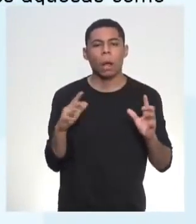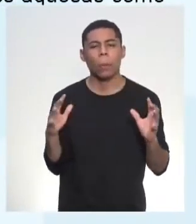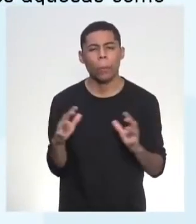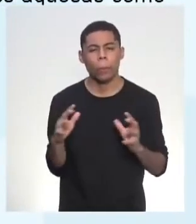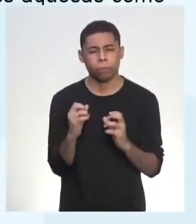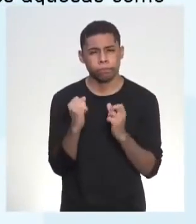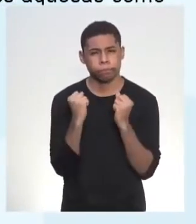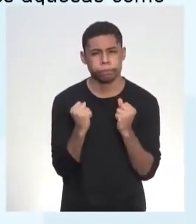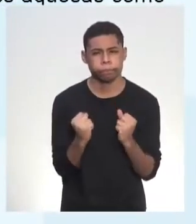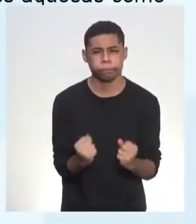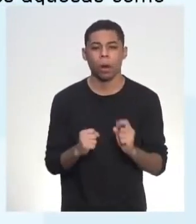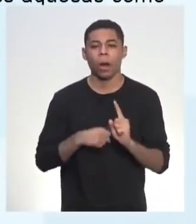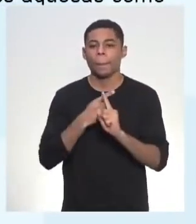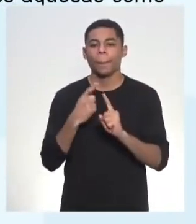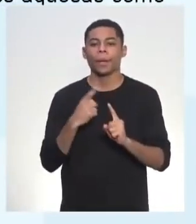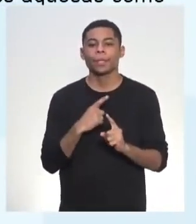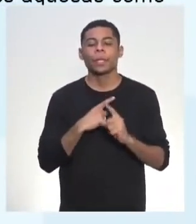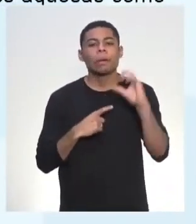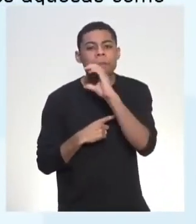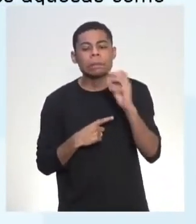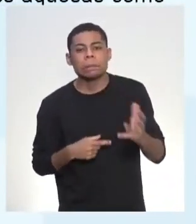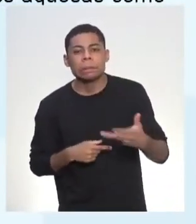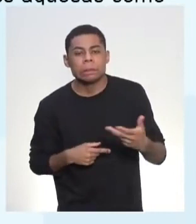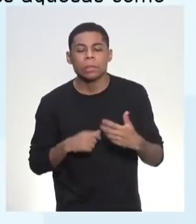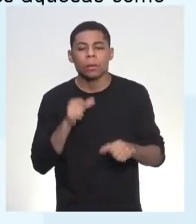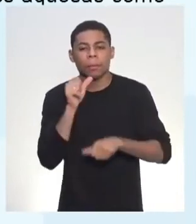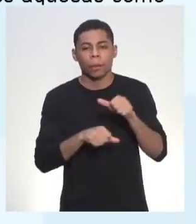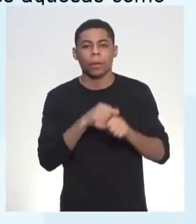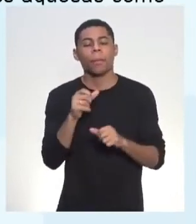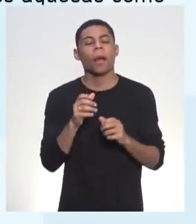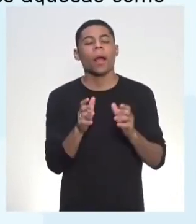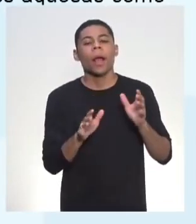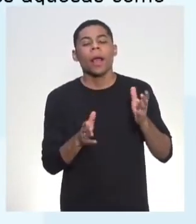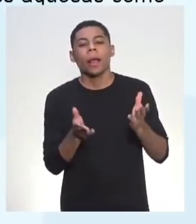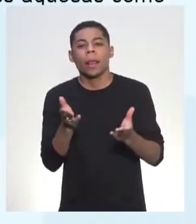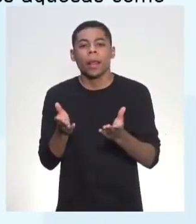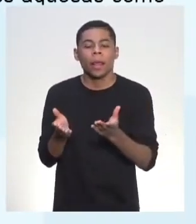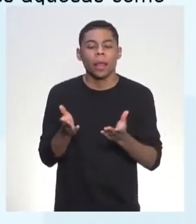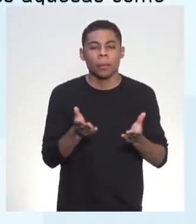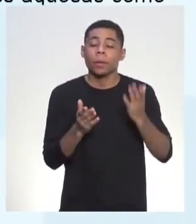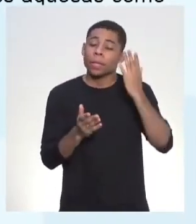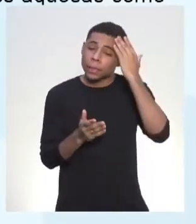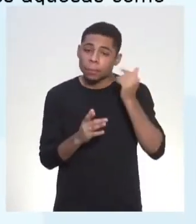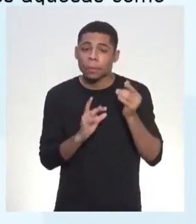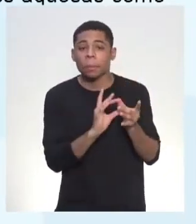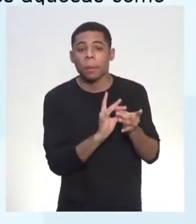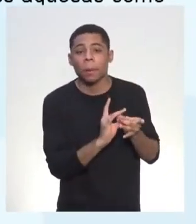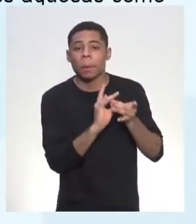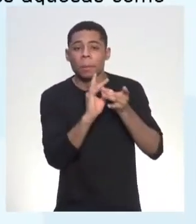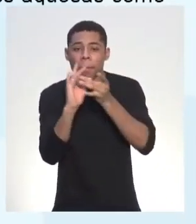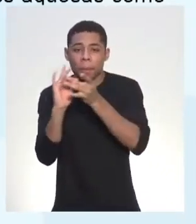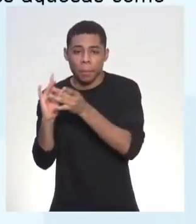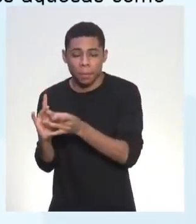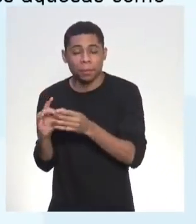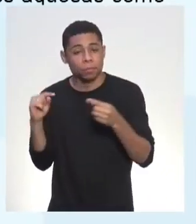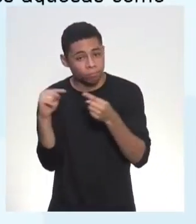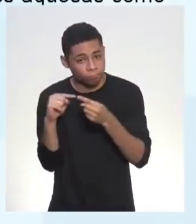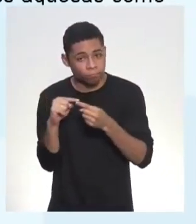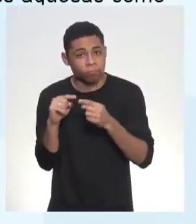rapidez e na extensão de transformações químicas de equilíbrio para escolher condições reacionais mais